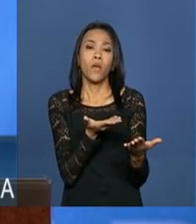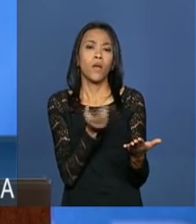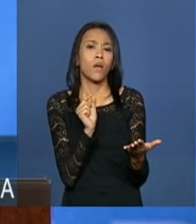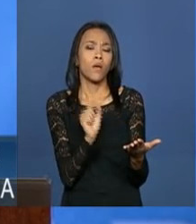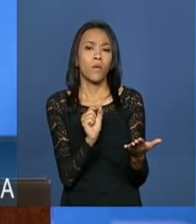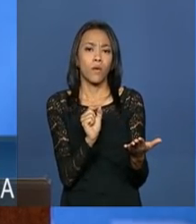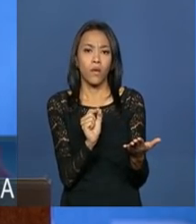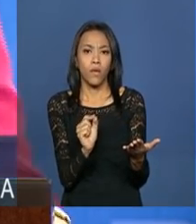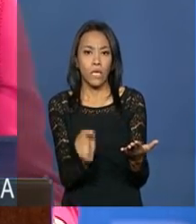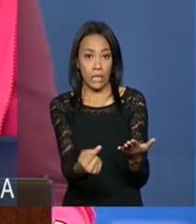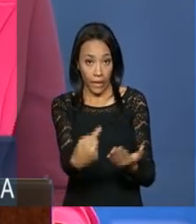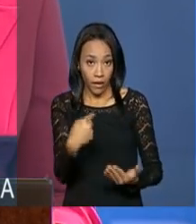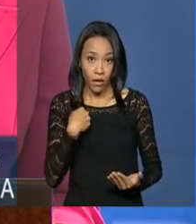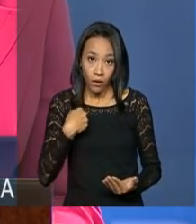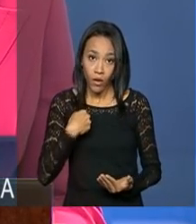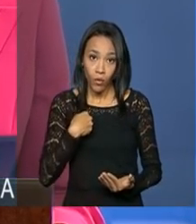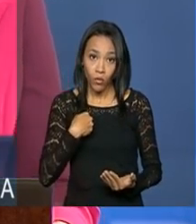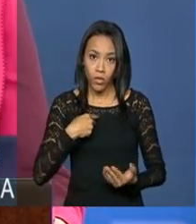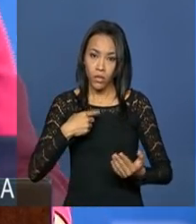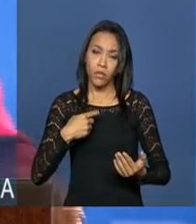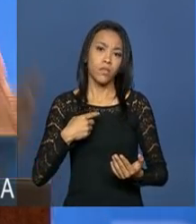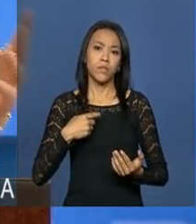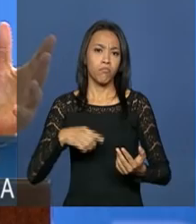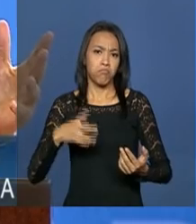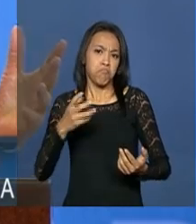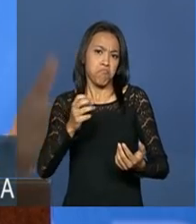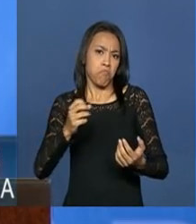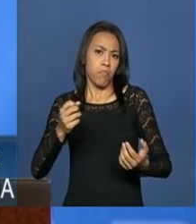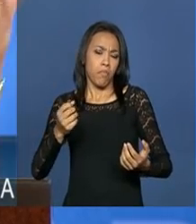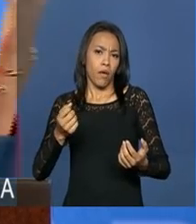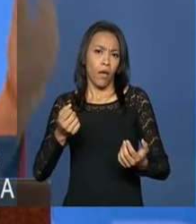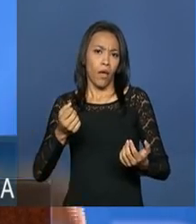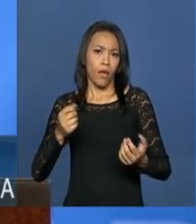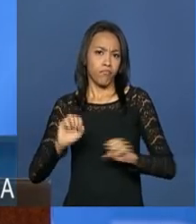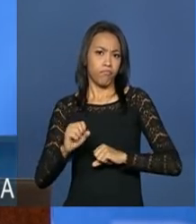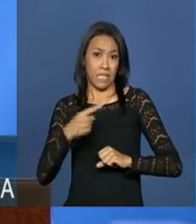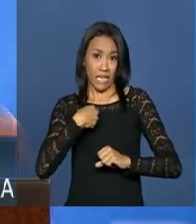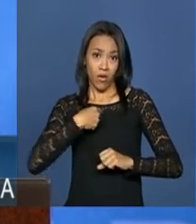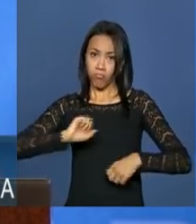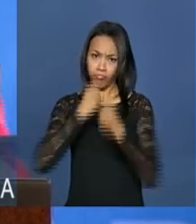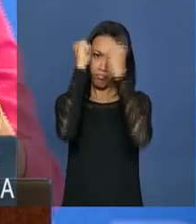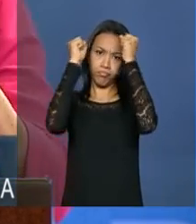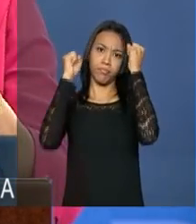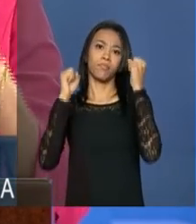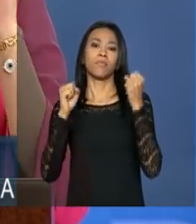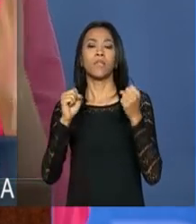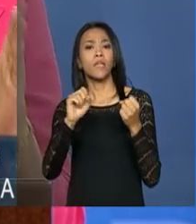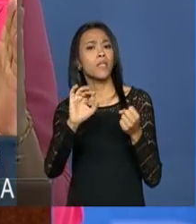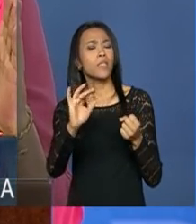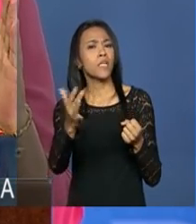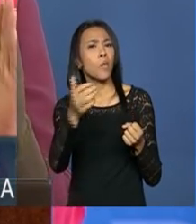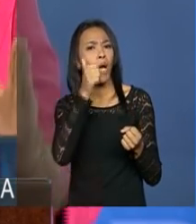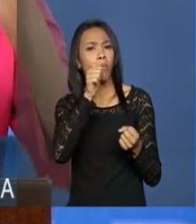levantou que eu reajo com descontrole. Então, a mulher